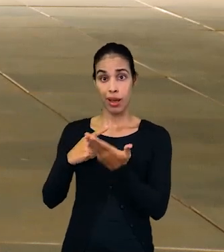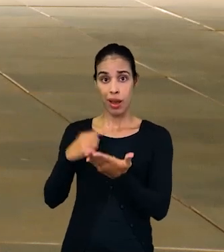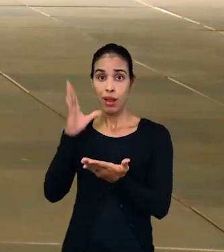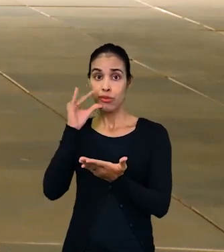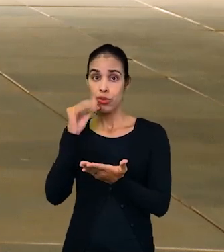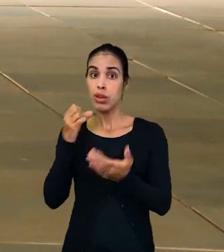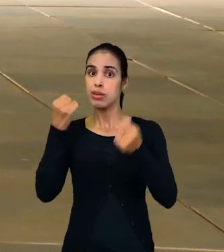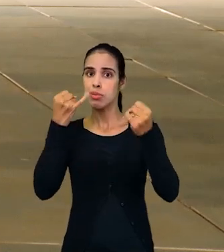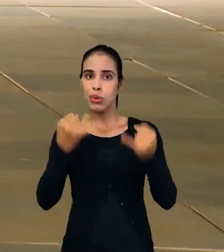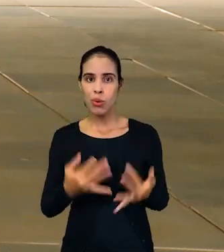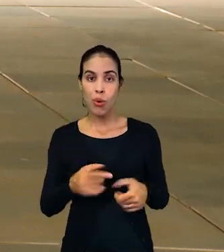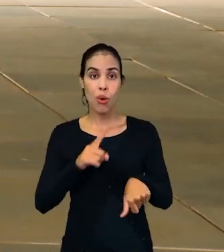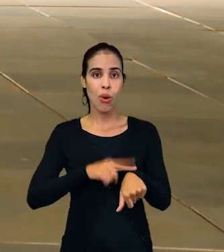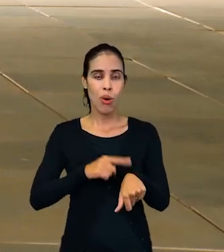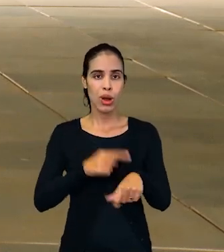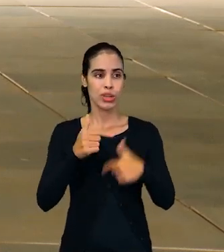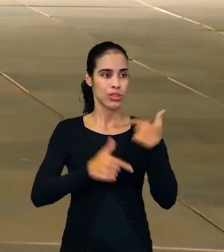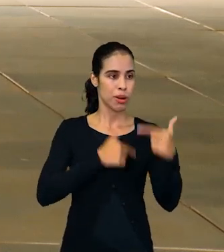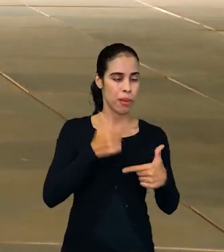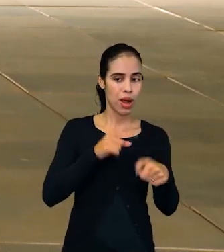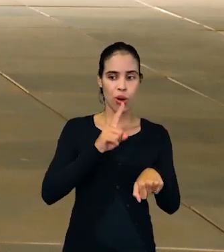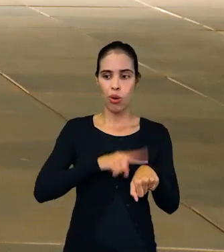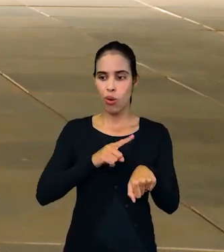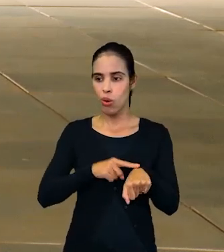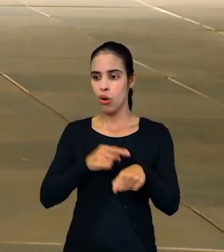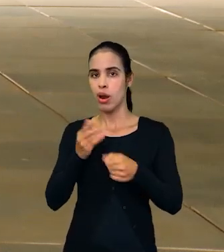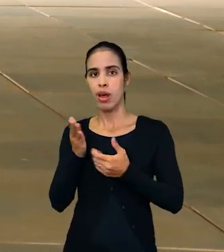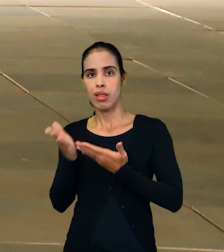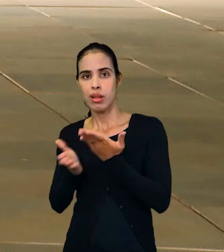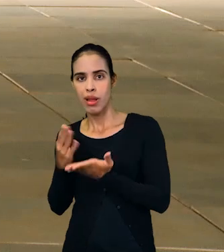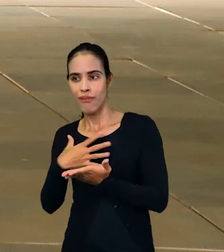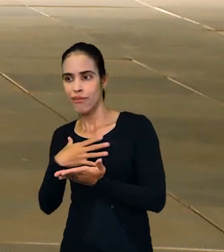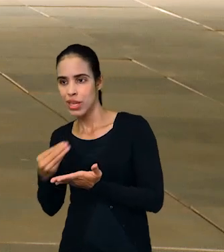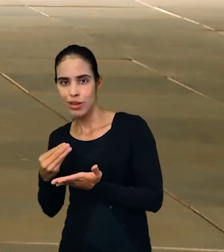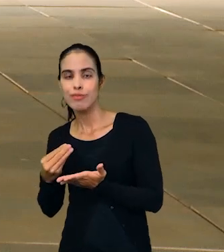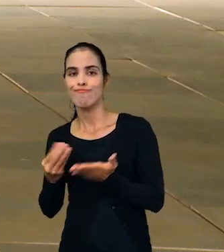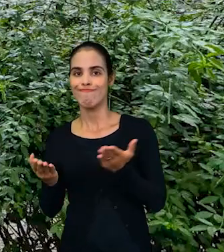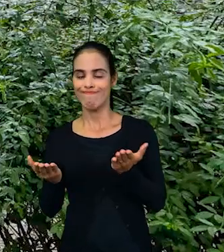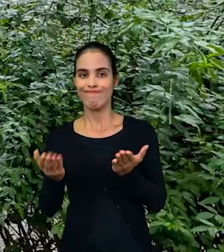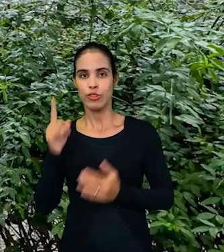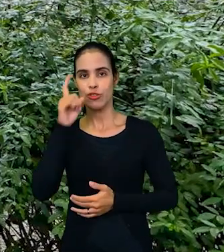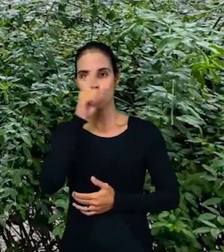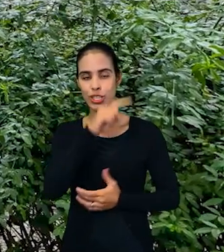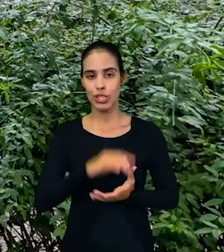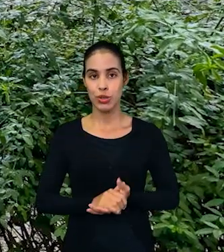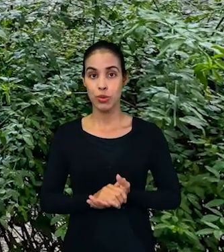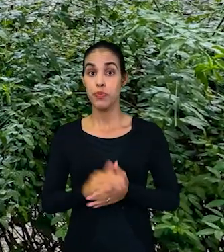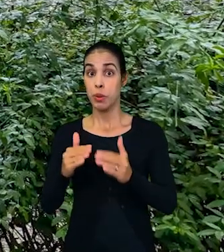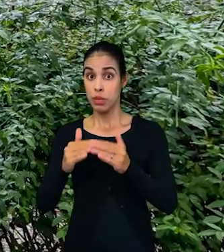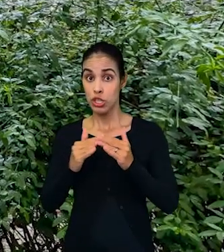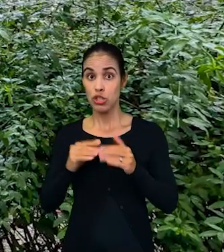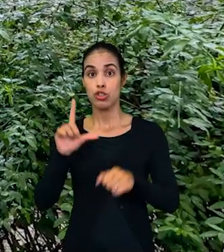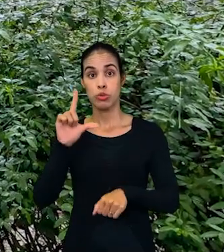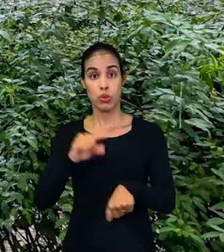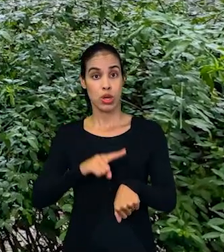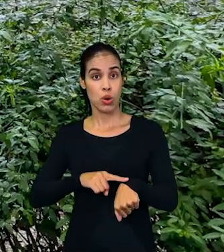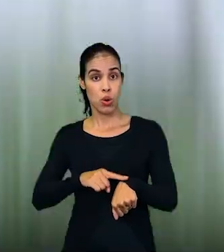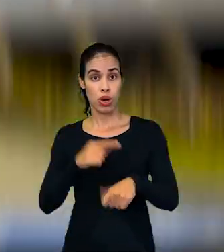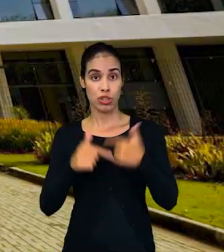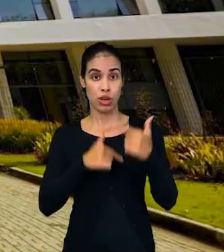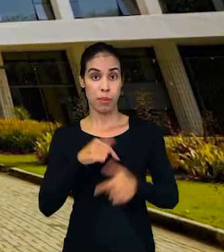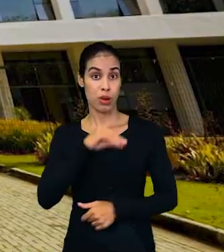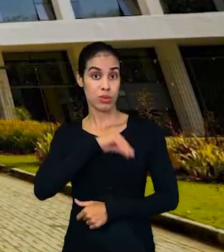pública, ficou difícil conciliar a carga horária com o tratamento do menino. O pedido de redução de jornada